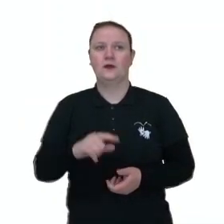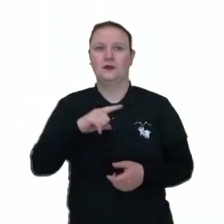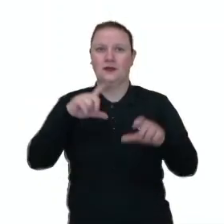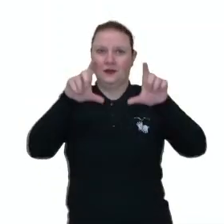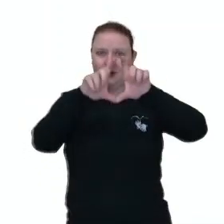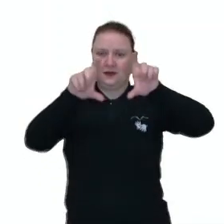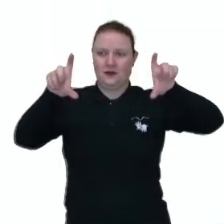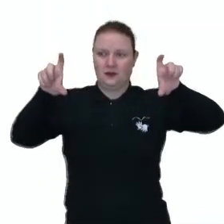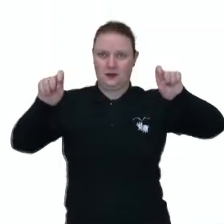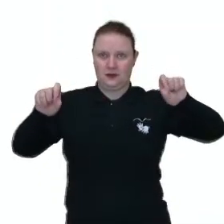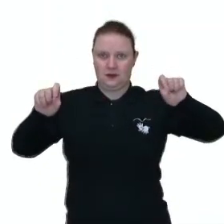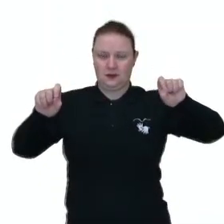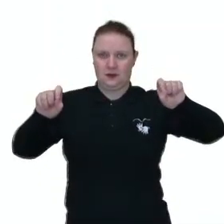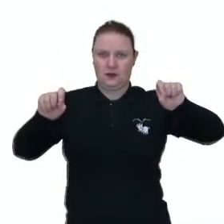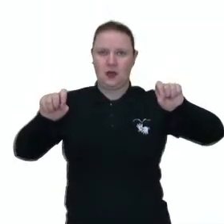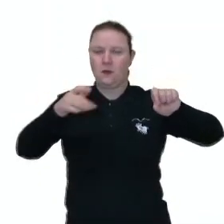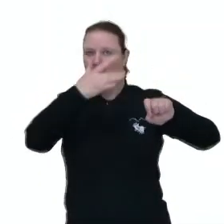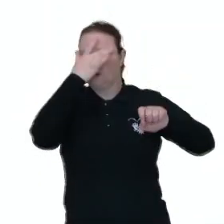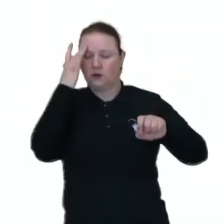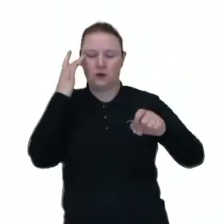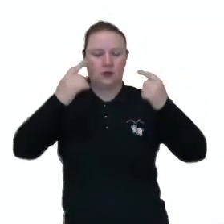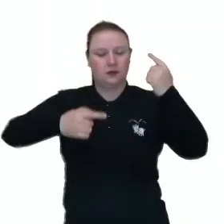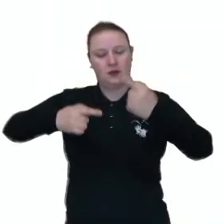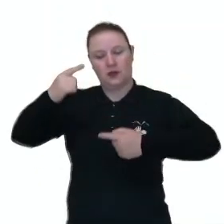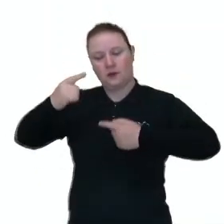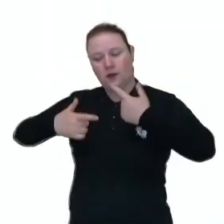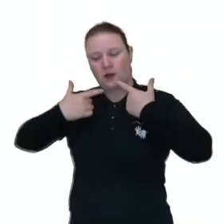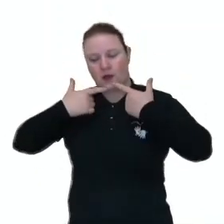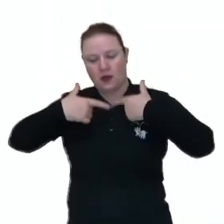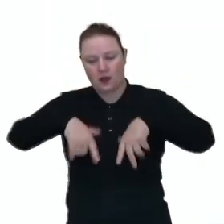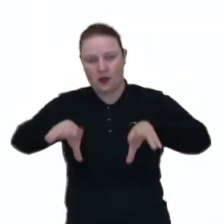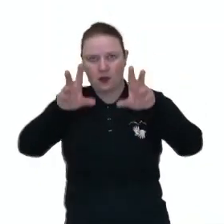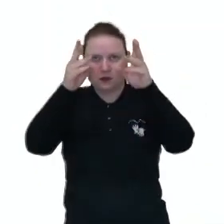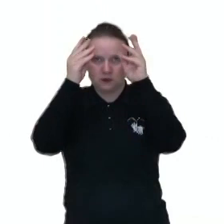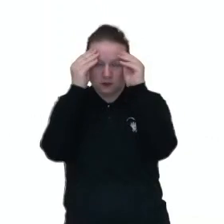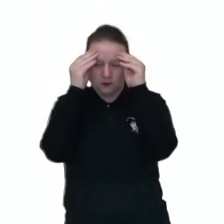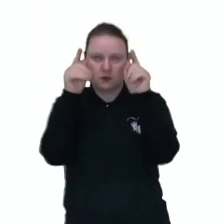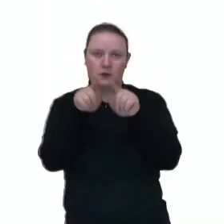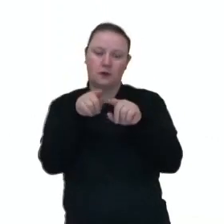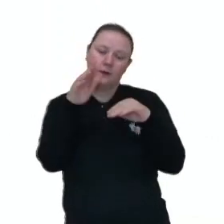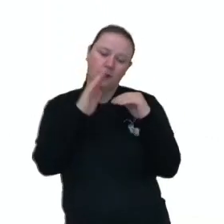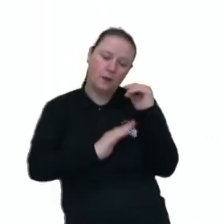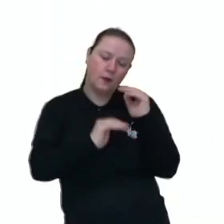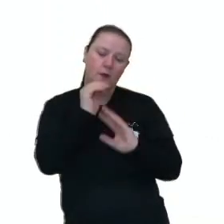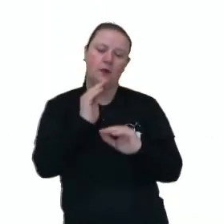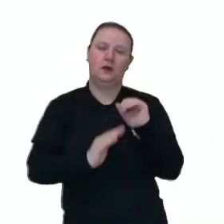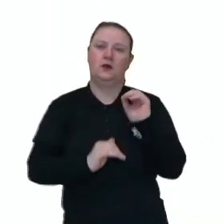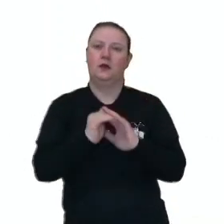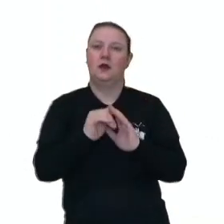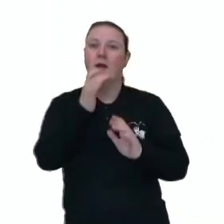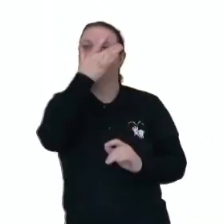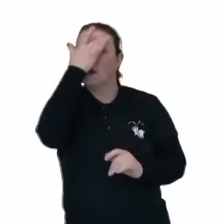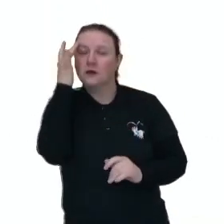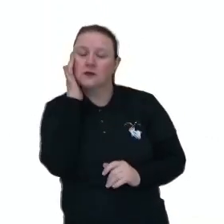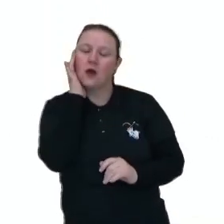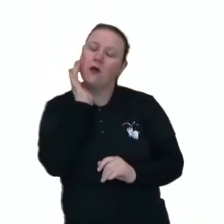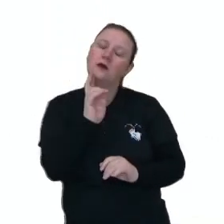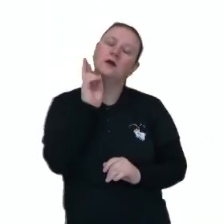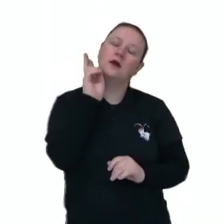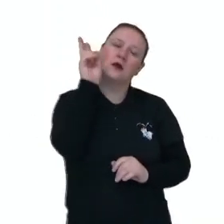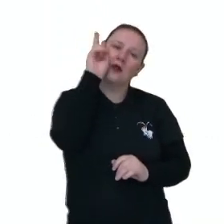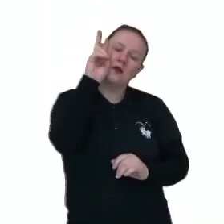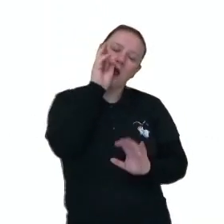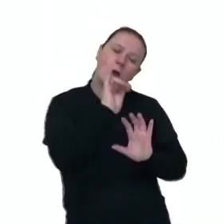notícia. Narradores debatem sobre a linguagem e a profissionalização do contador. Evento segue